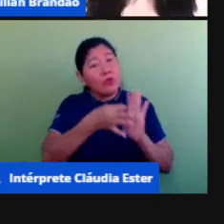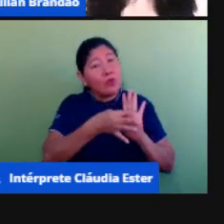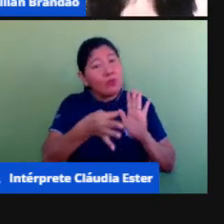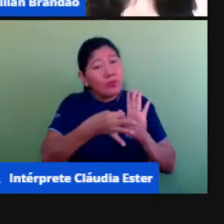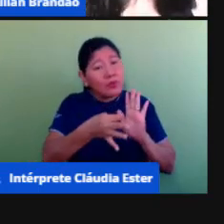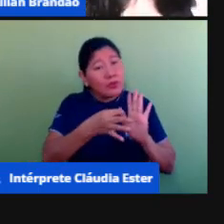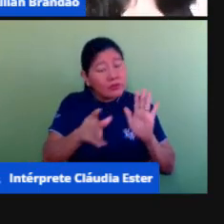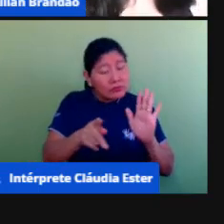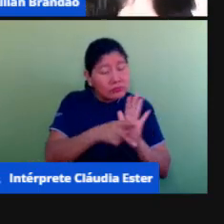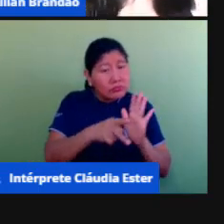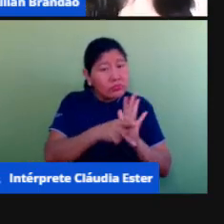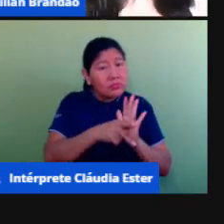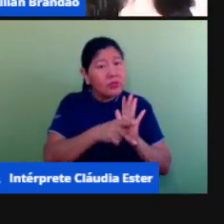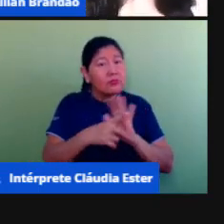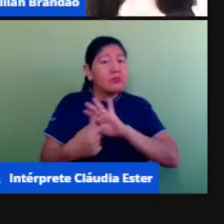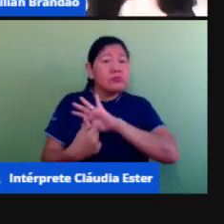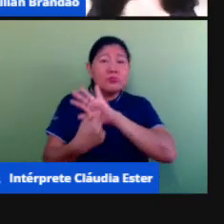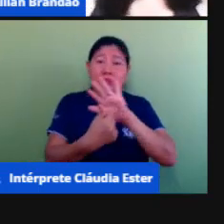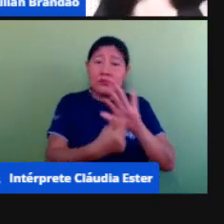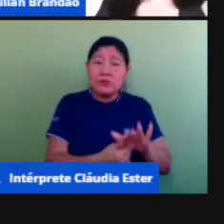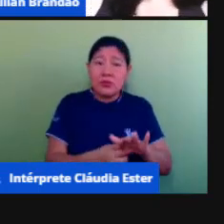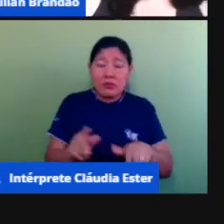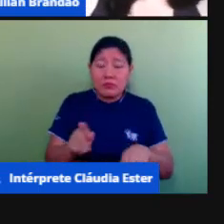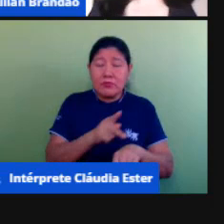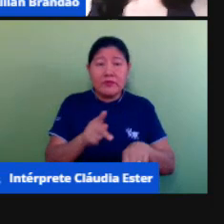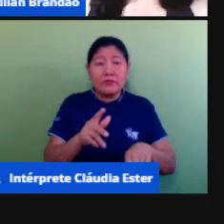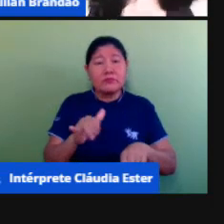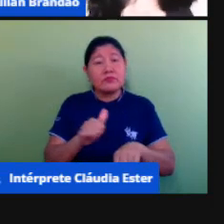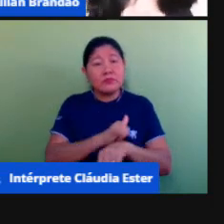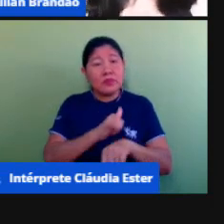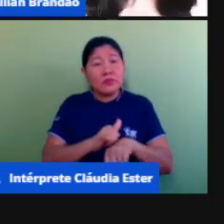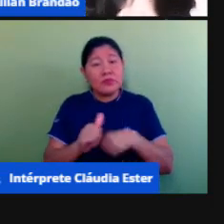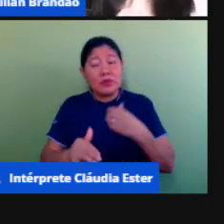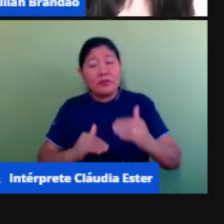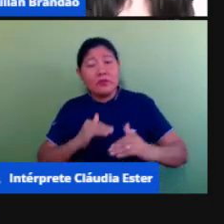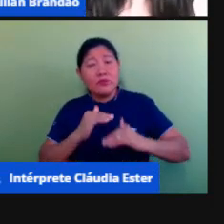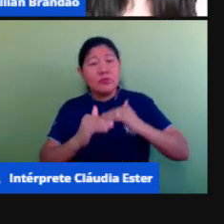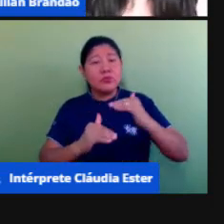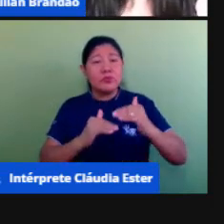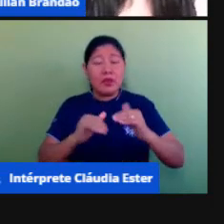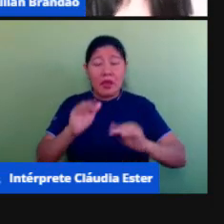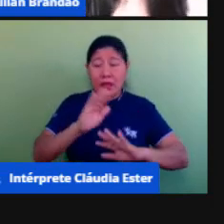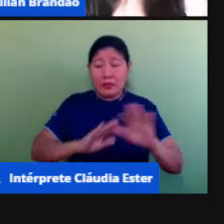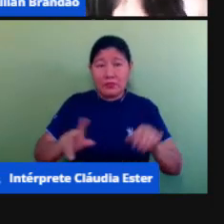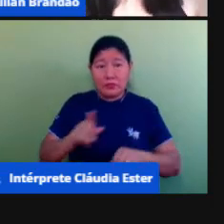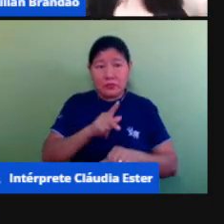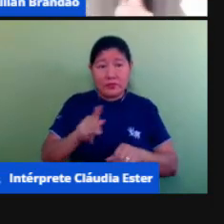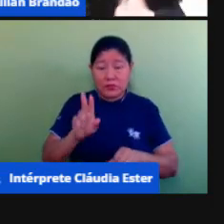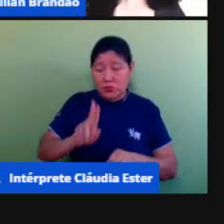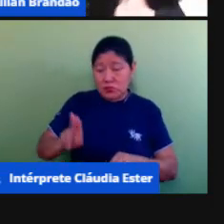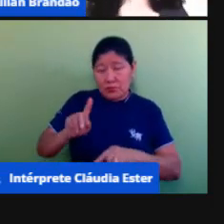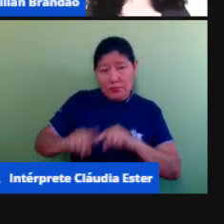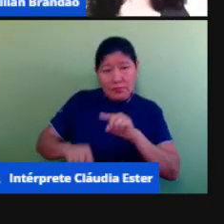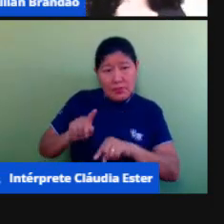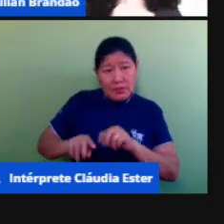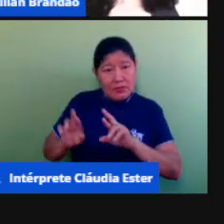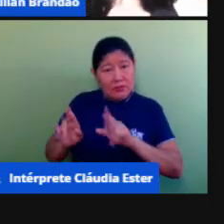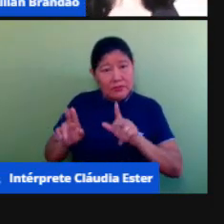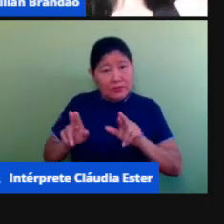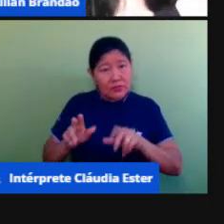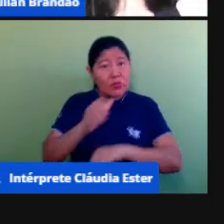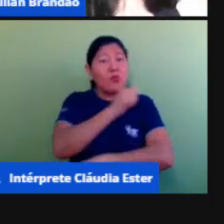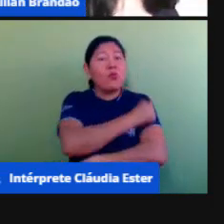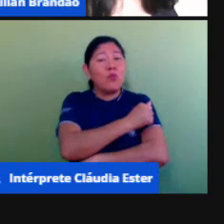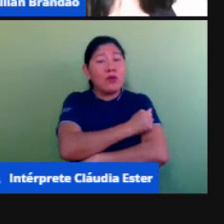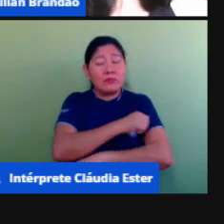ver uma prática diferente de um professor, principalmente quando ele faz exploração de algum material diferente. Então, assim, outra